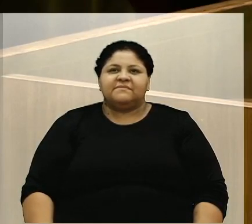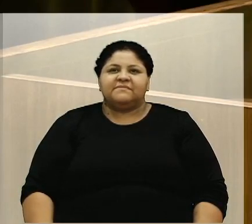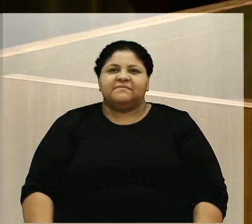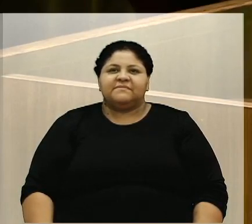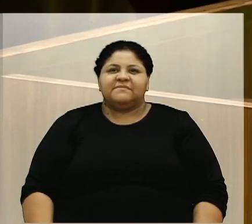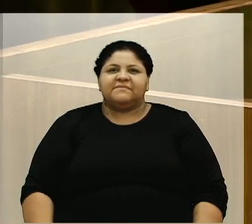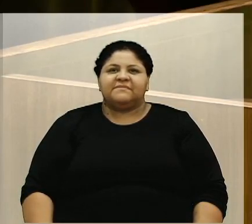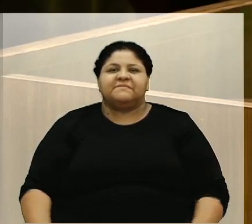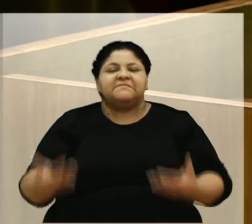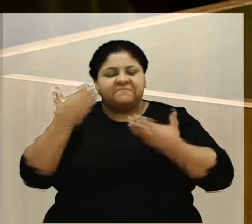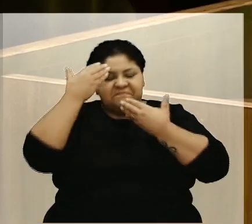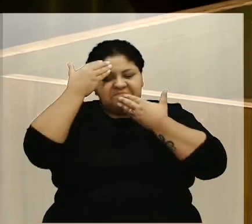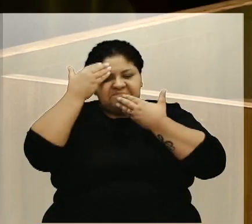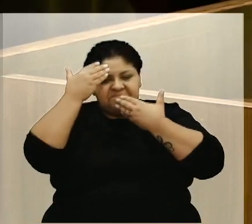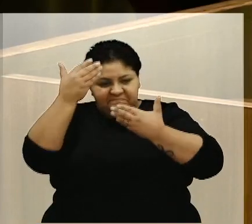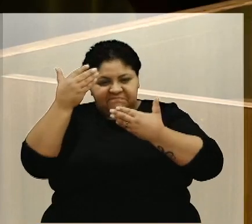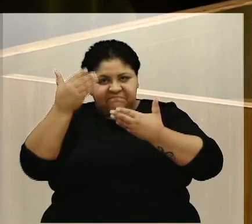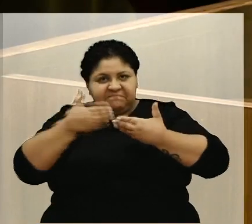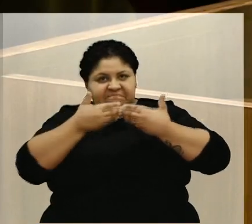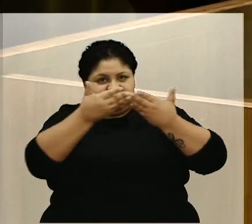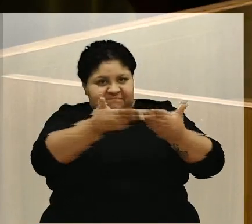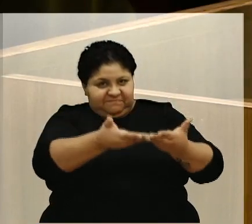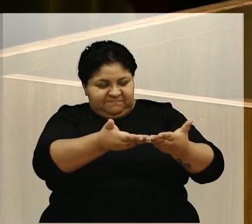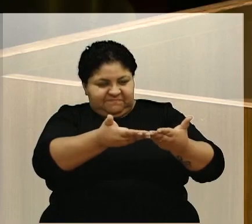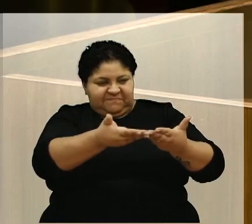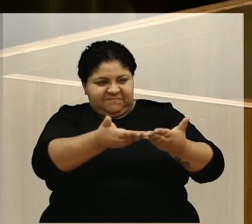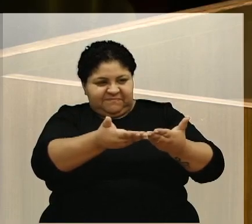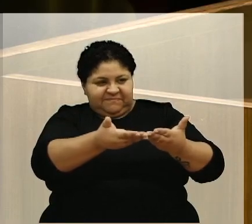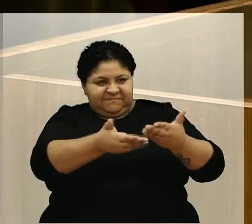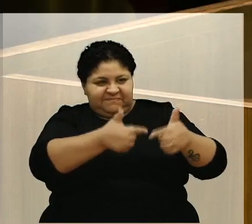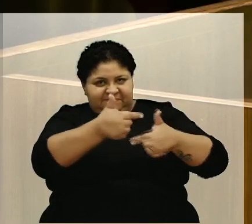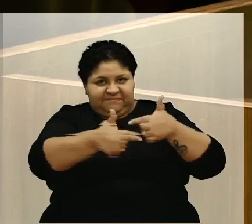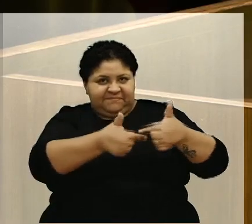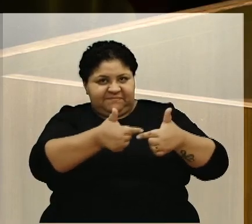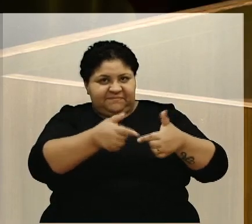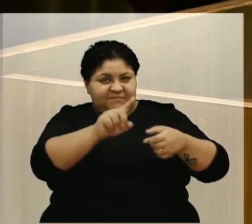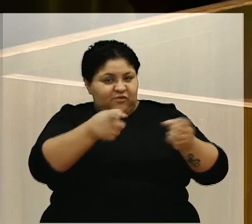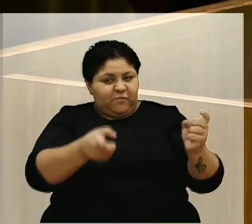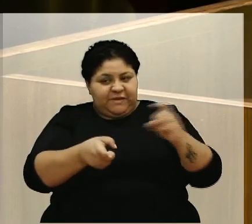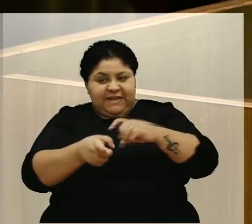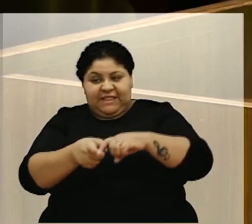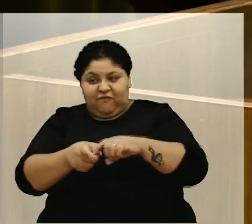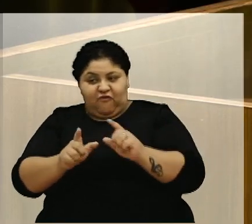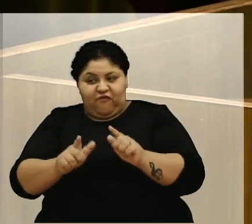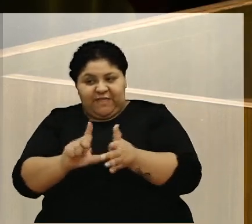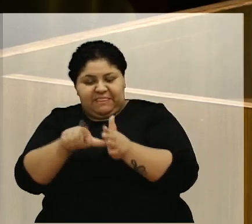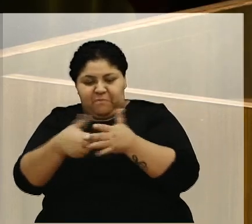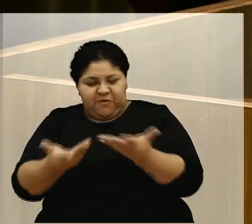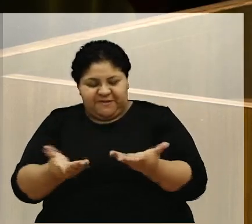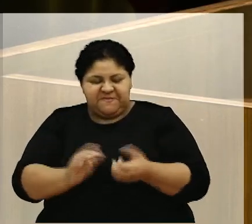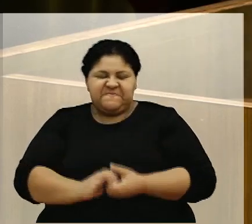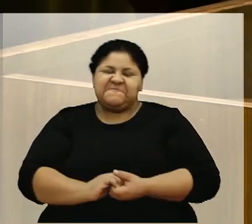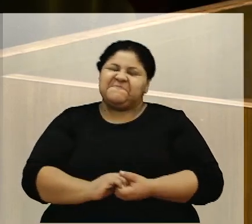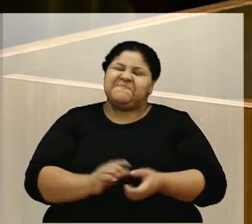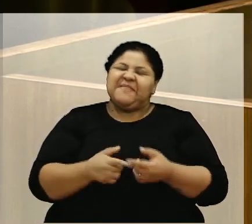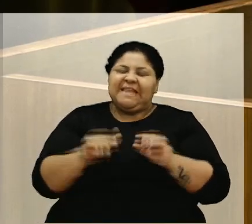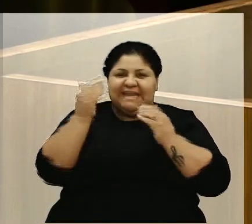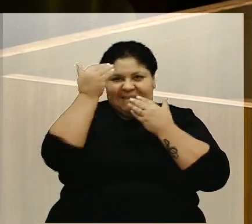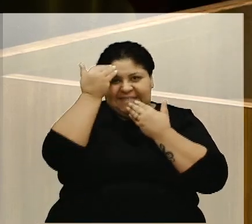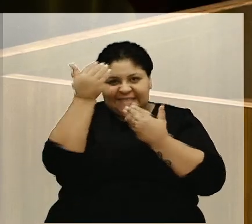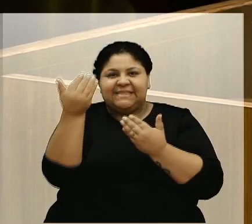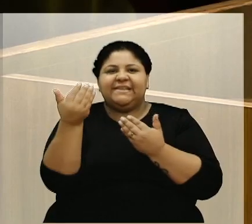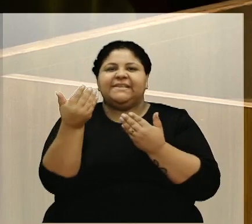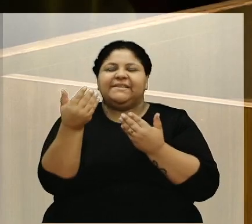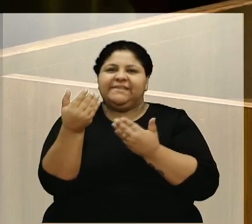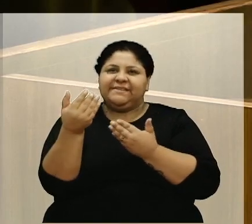Obrigada pela cedência. Essa foi cedência mesmo, que eu não vou precisar devolver o grande expediente, então, mais agradecida ainda.